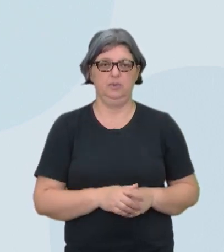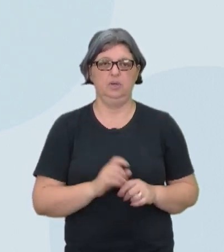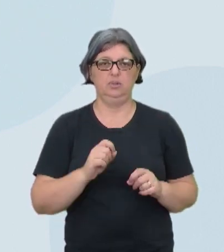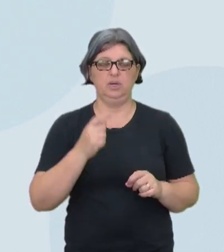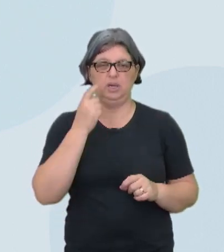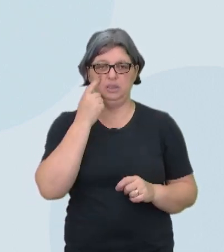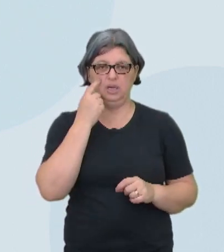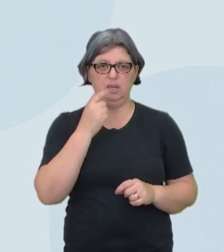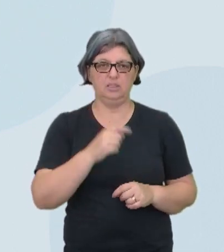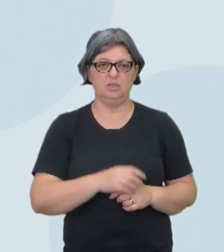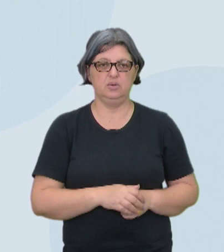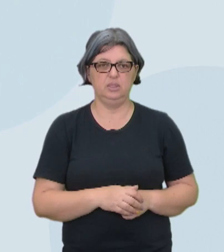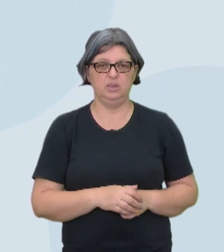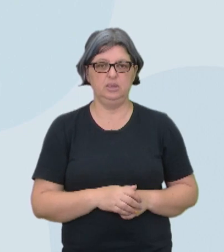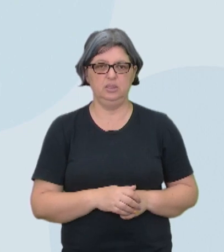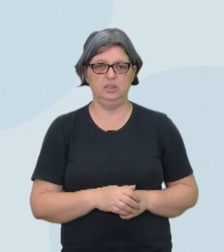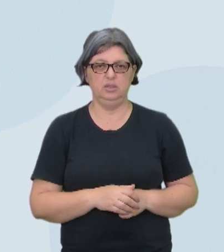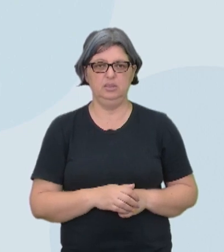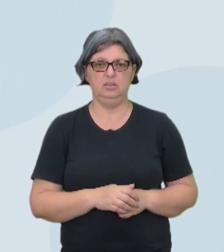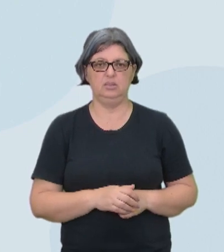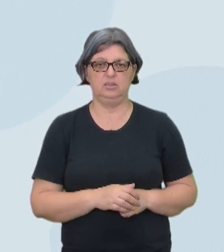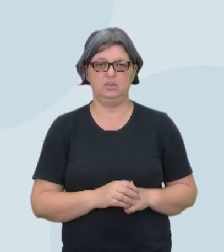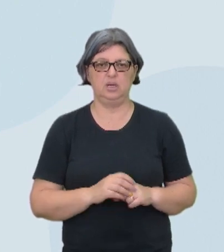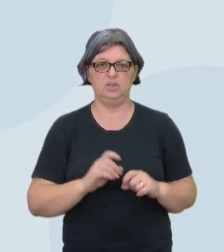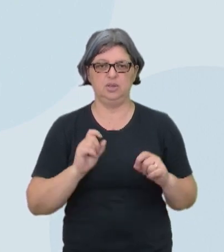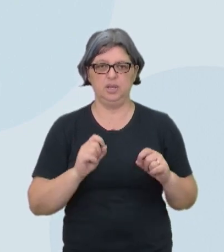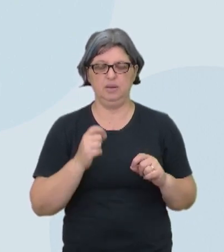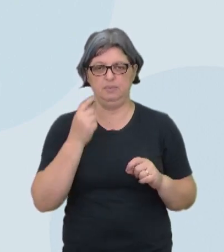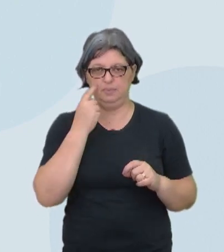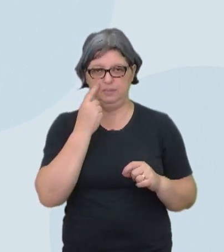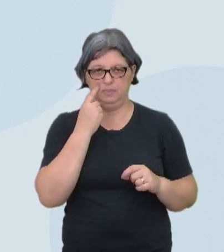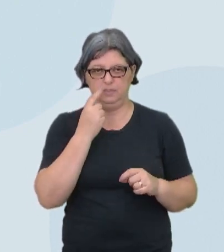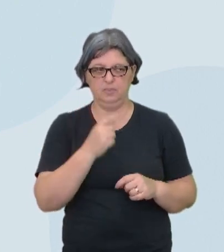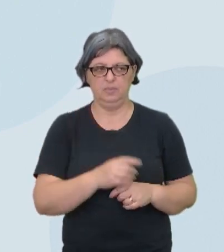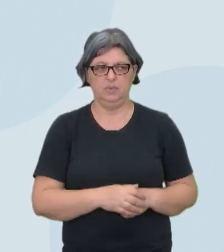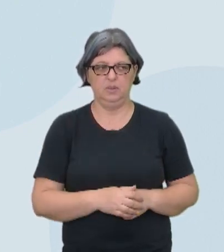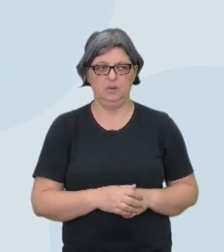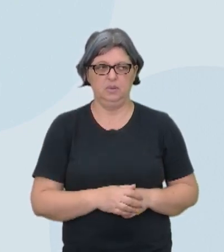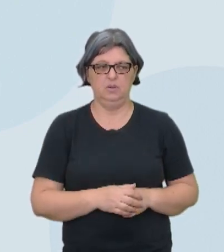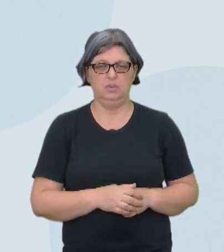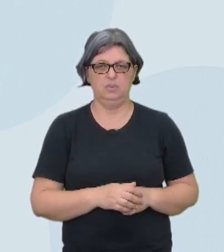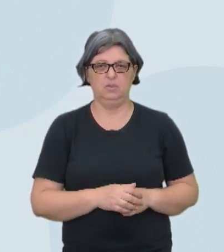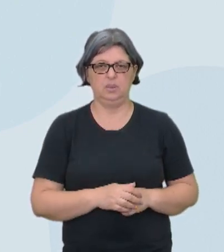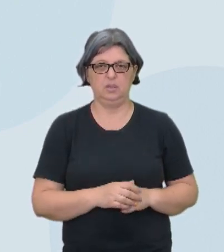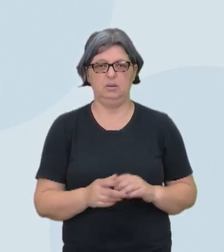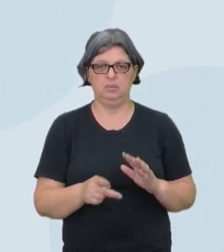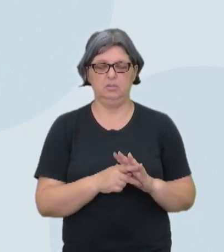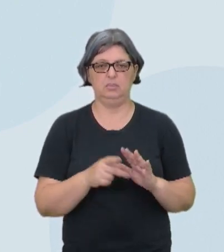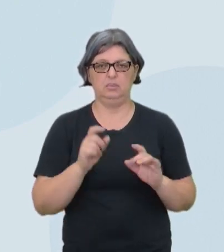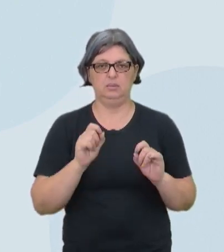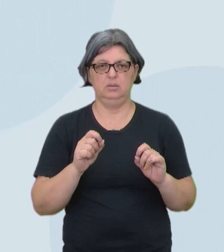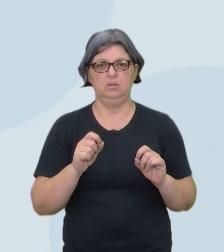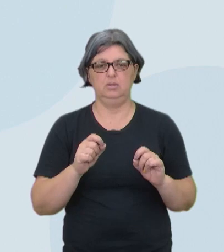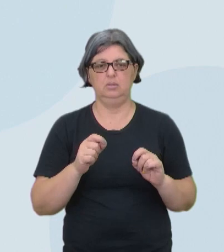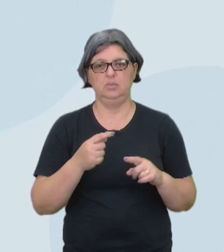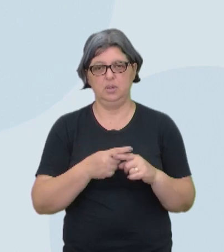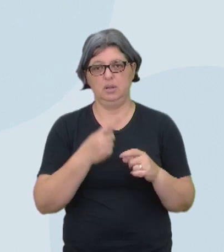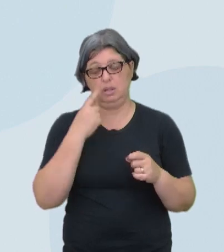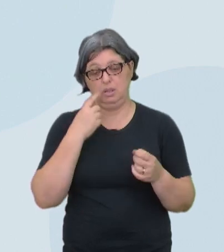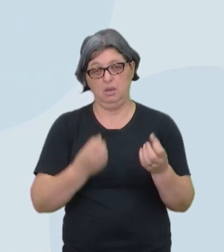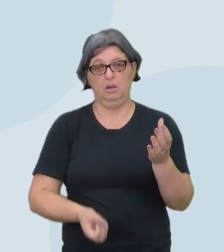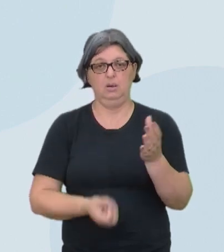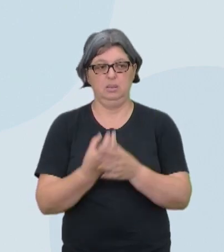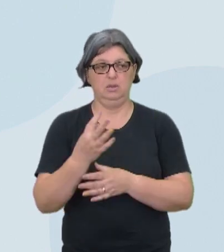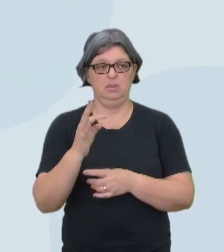seu contexto? Se nós pedimos o tempo todo para vocês elaborarem um TED, nada mais justo do que eu criar o meu TED,